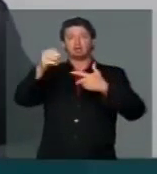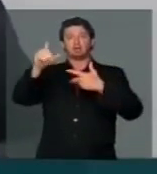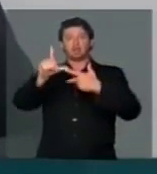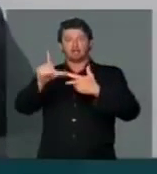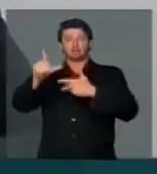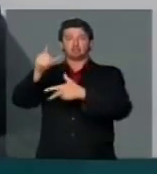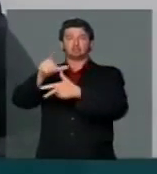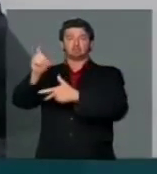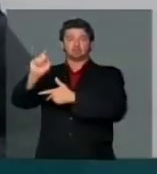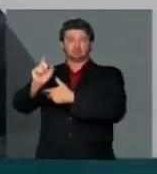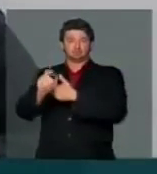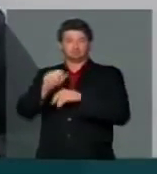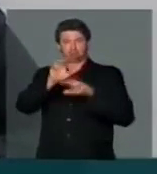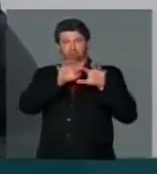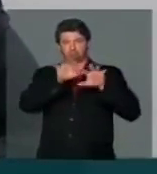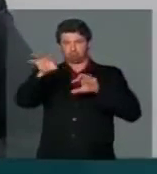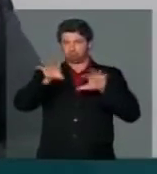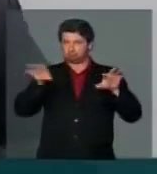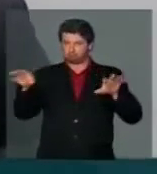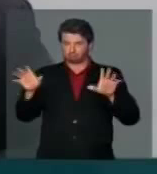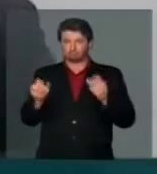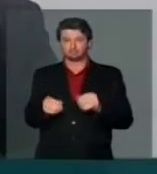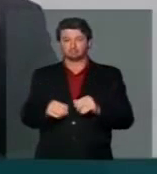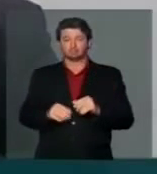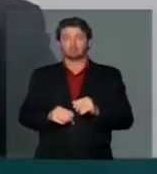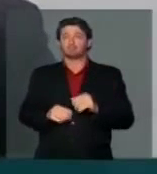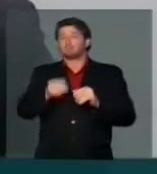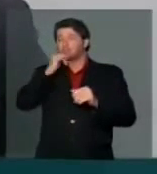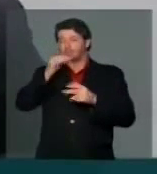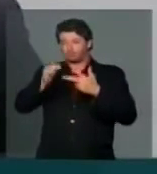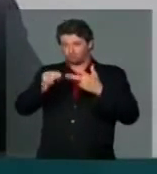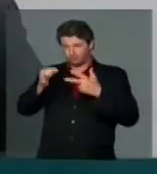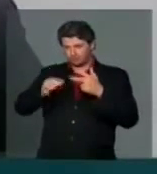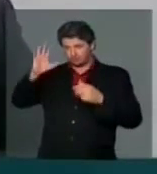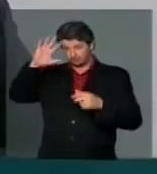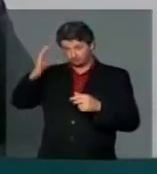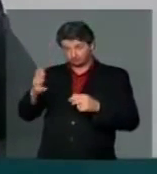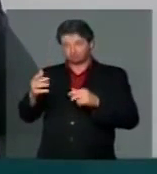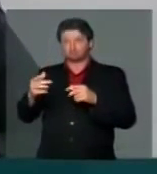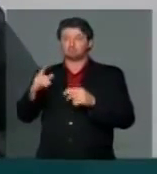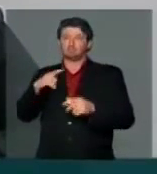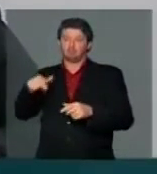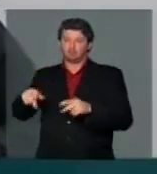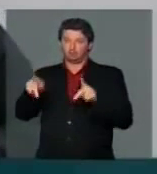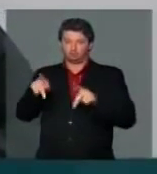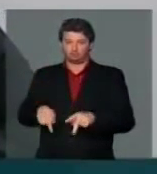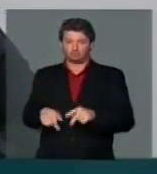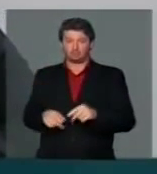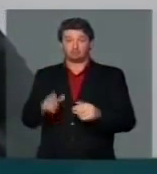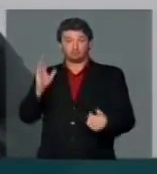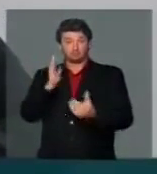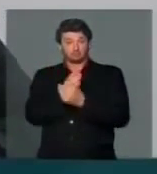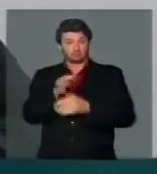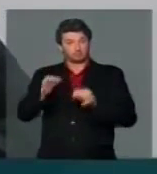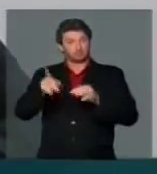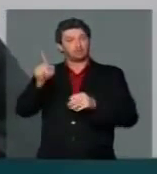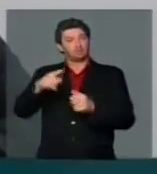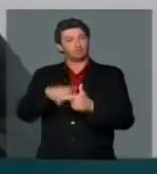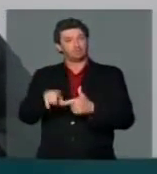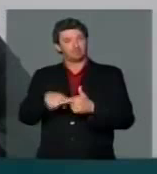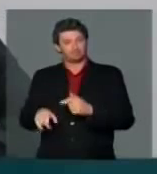decisões judiciais, o senhor falou na questão das decisões judiciais que calçam os pacientes do DF. A judicialização é um